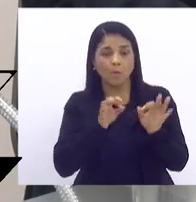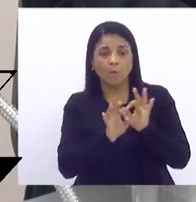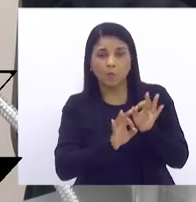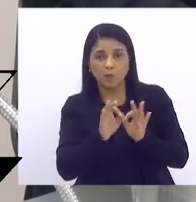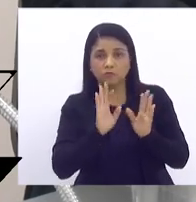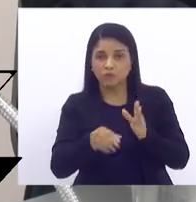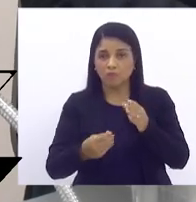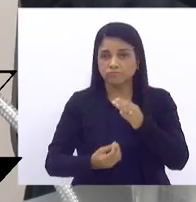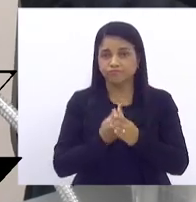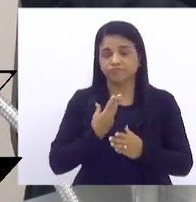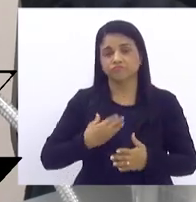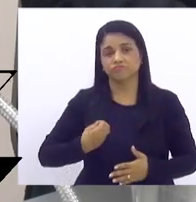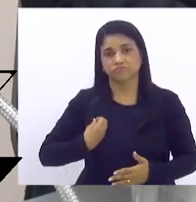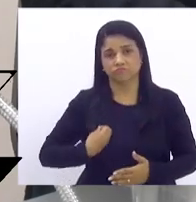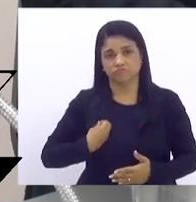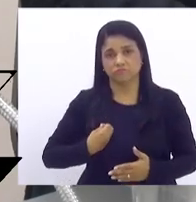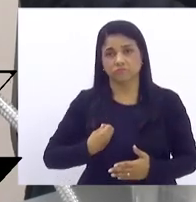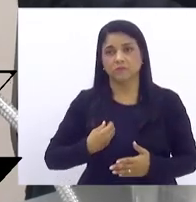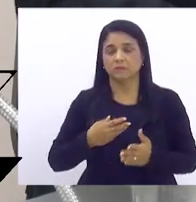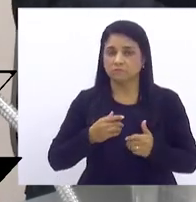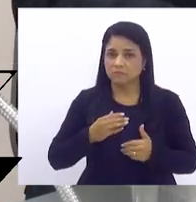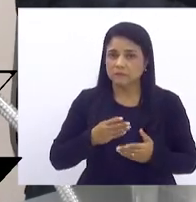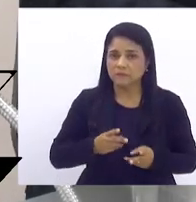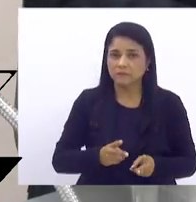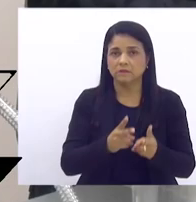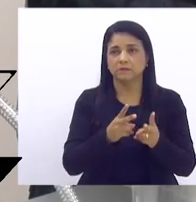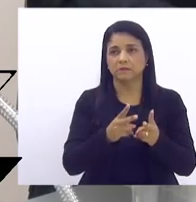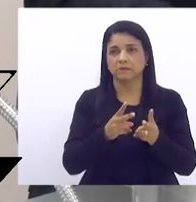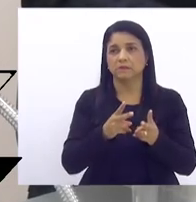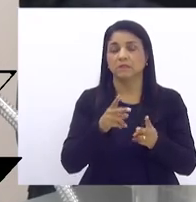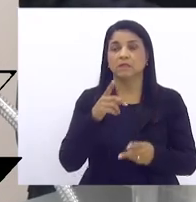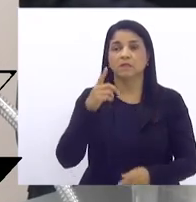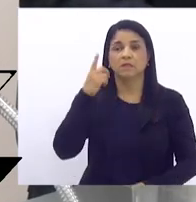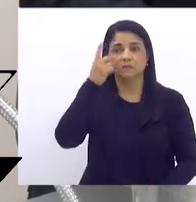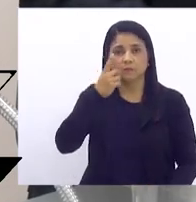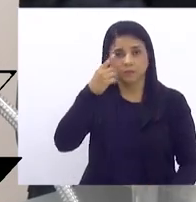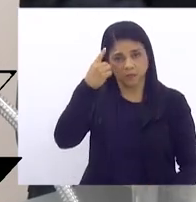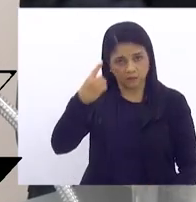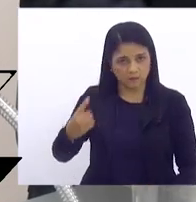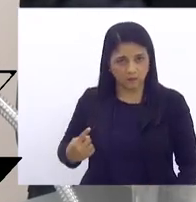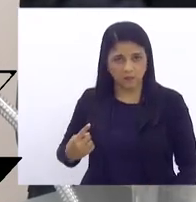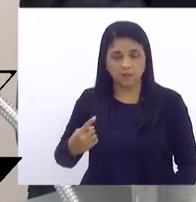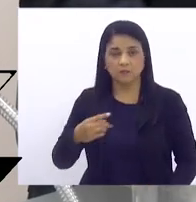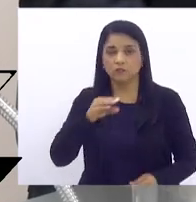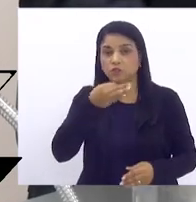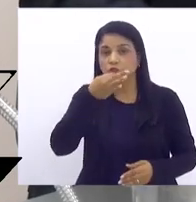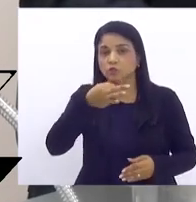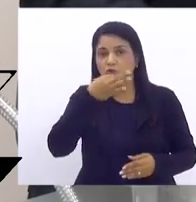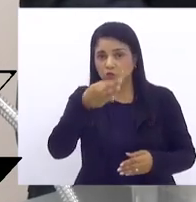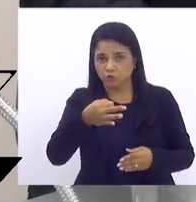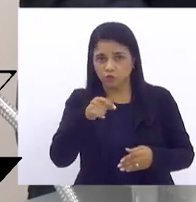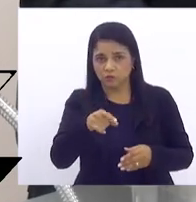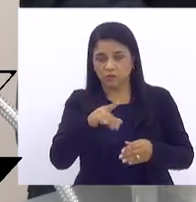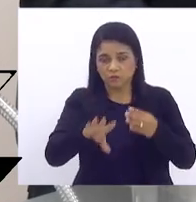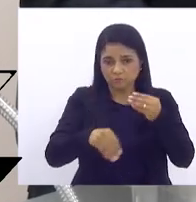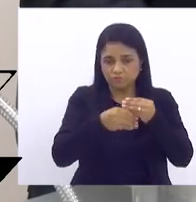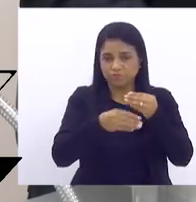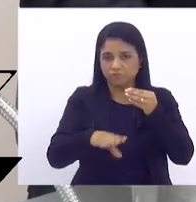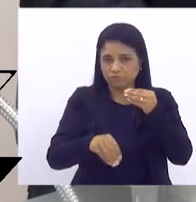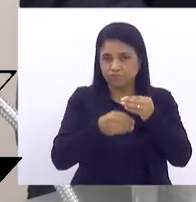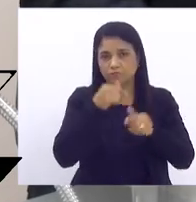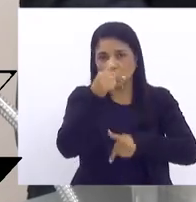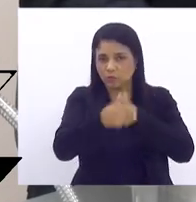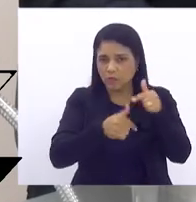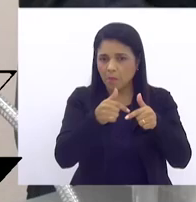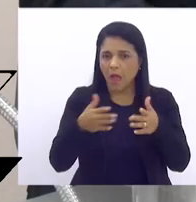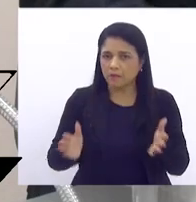2471. Frequentemente na CCJ. E aí, deputada Dani, sugerindo essas questões vinculadas ao emprego, ao